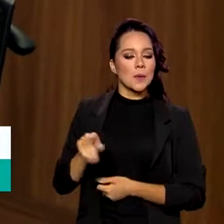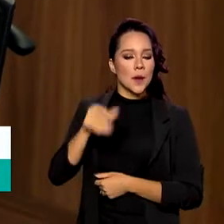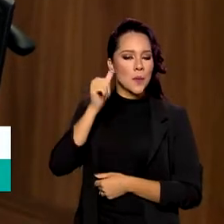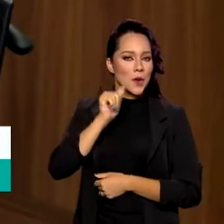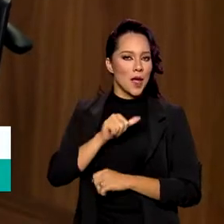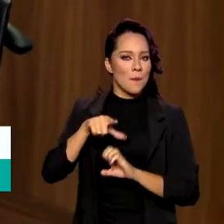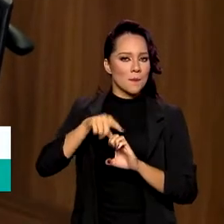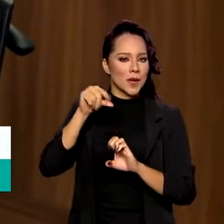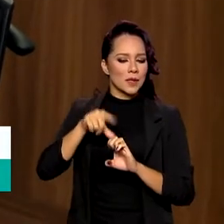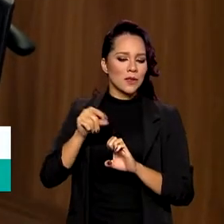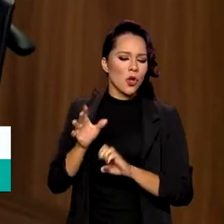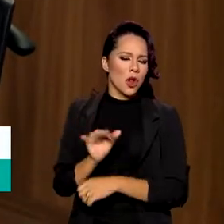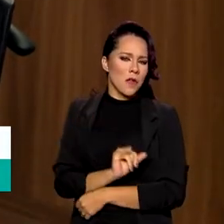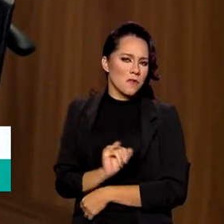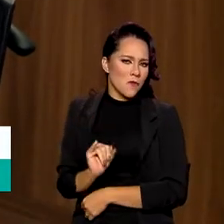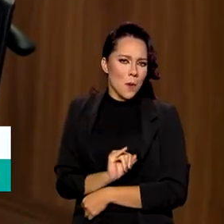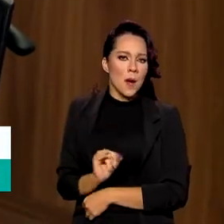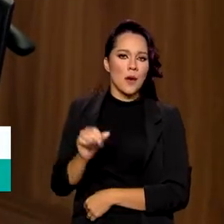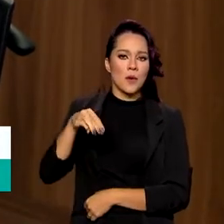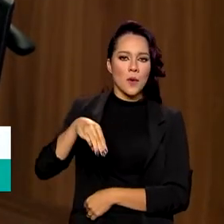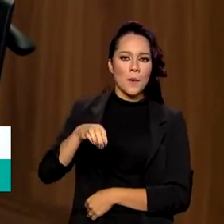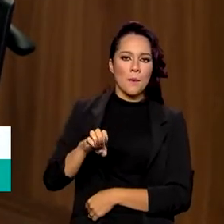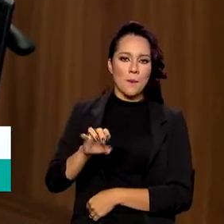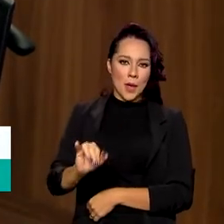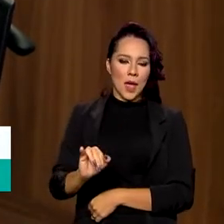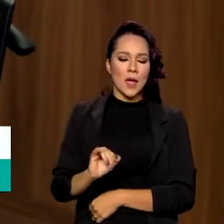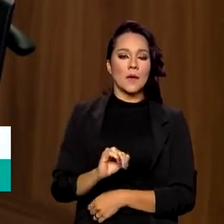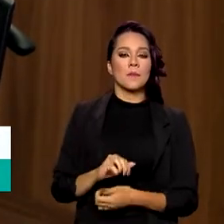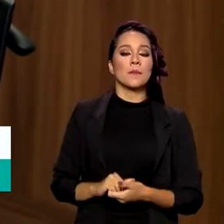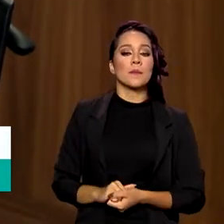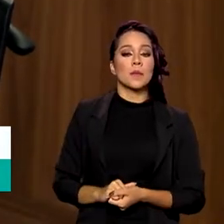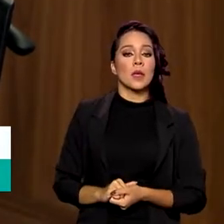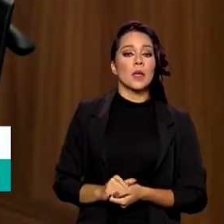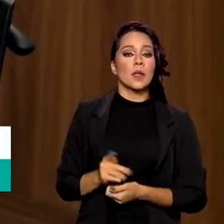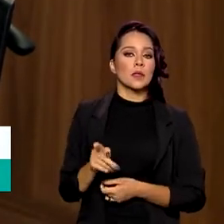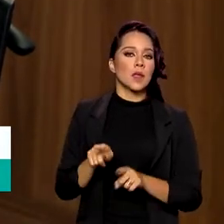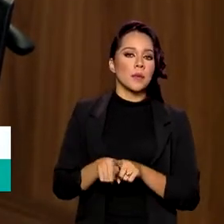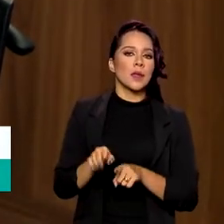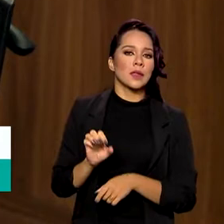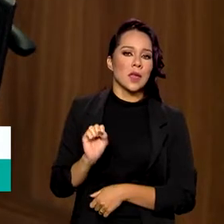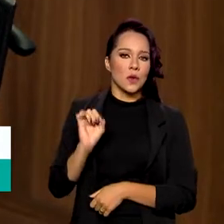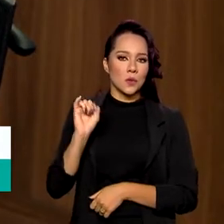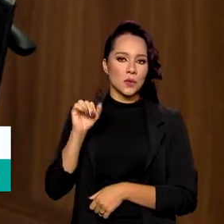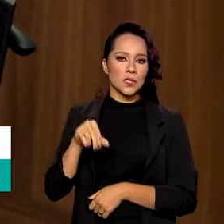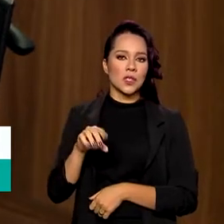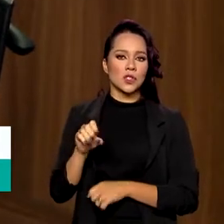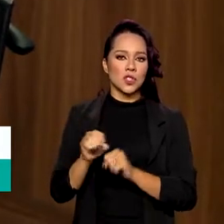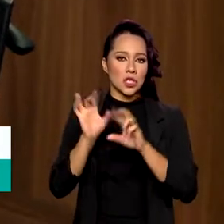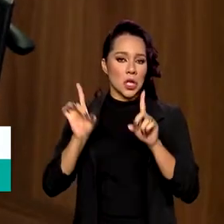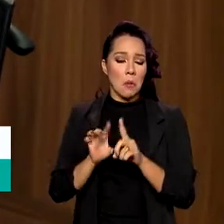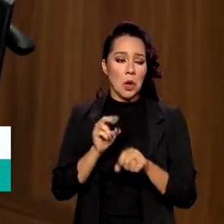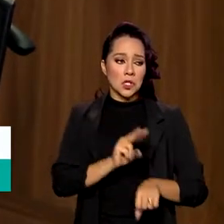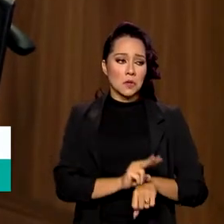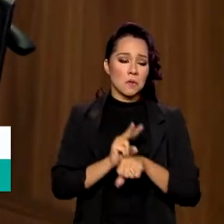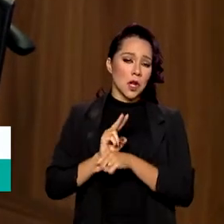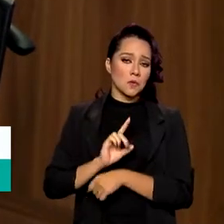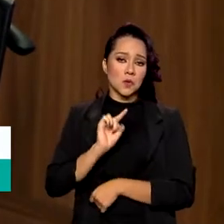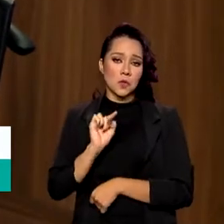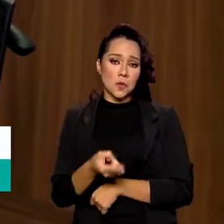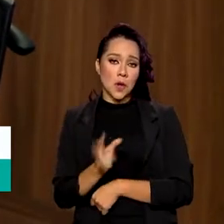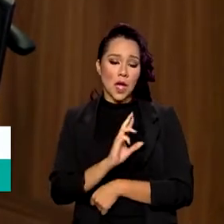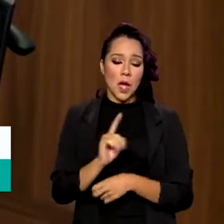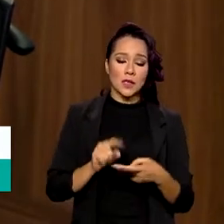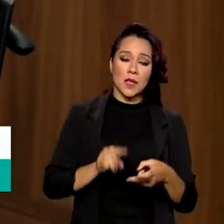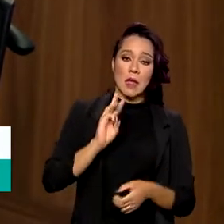empreendedora ainda informal o mei para empreendedora o sim digital por exemplo ela pode pegar mil reais ou r$ 3.000